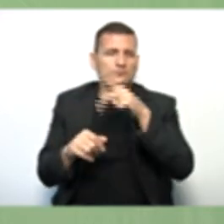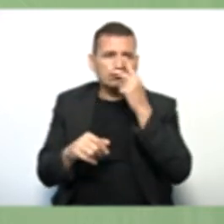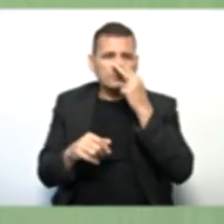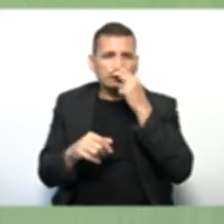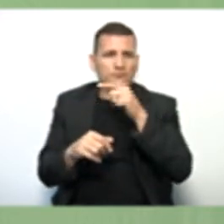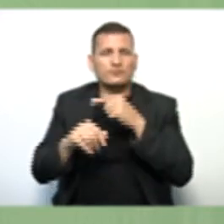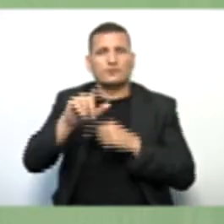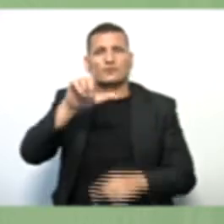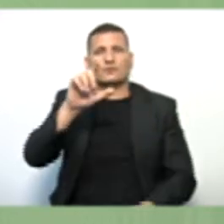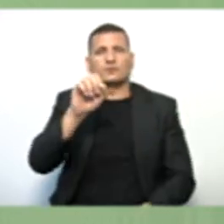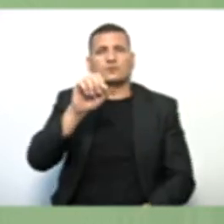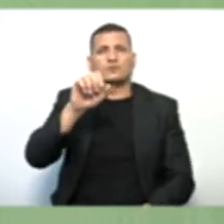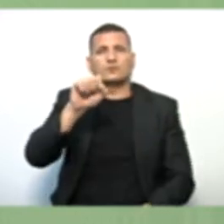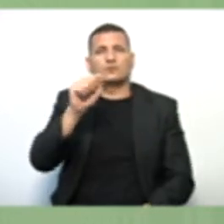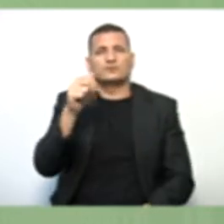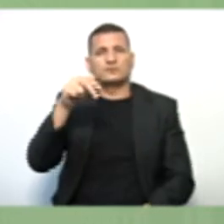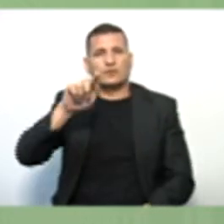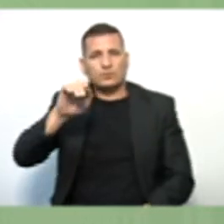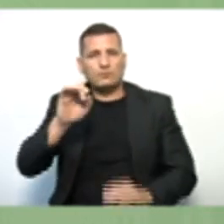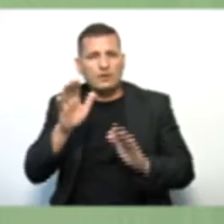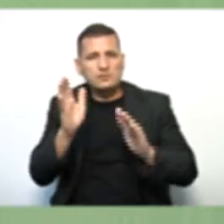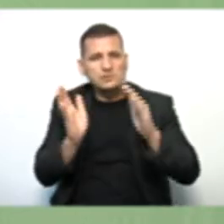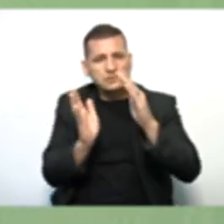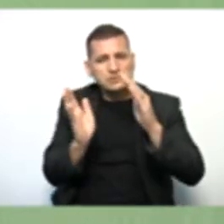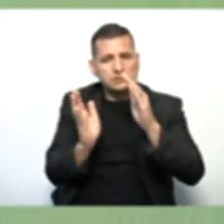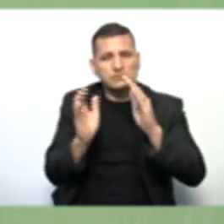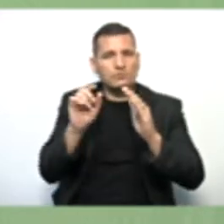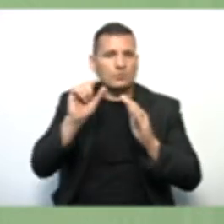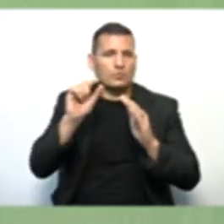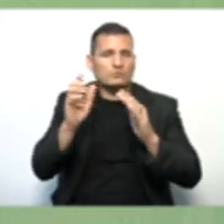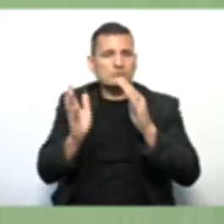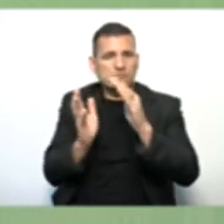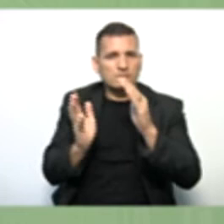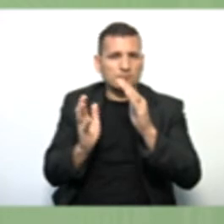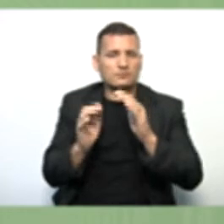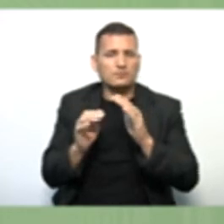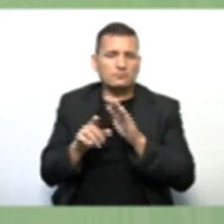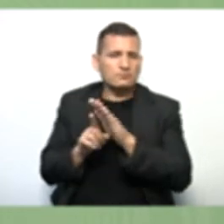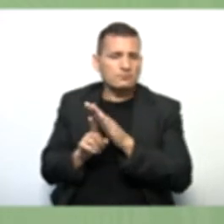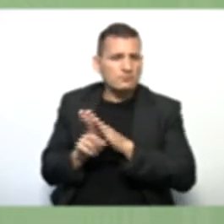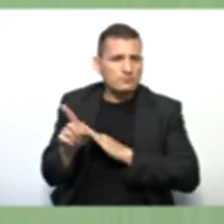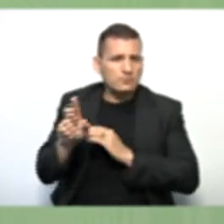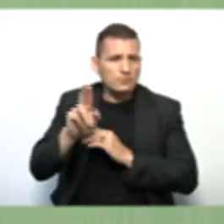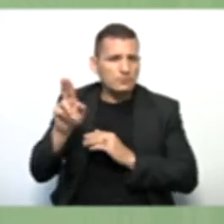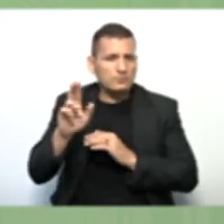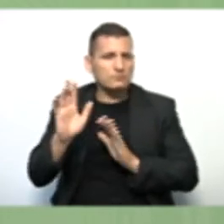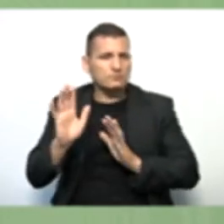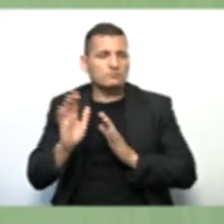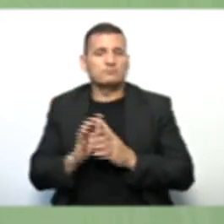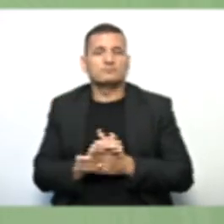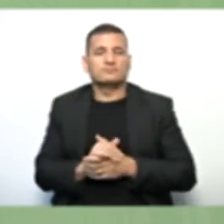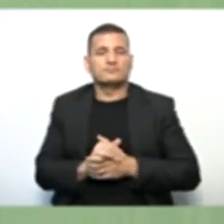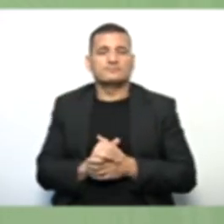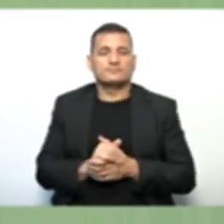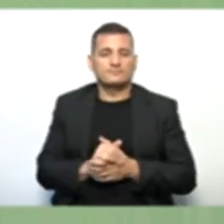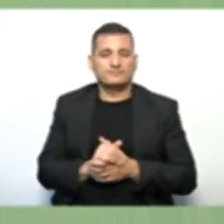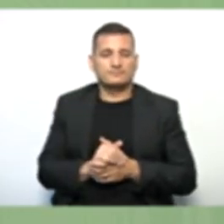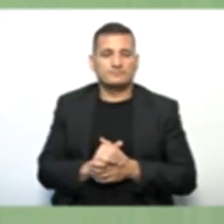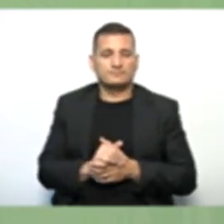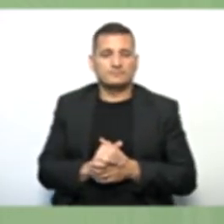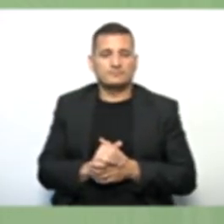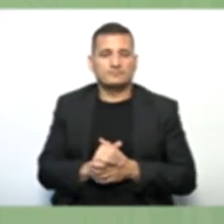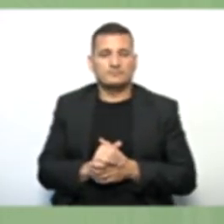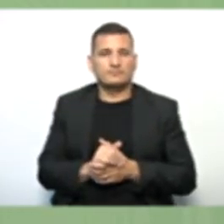com losango, só que ele é meio tortinho pro lado, sabe? Paralelogramo. O nome é esse, professor? É isso aí. Nossa, rapaz do céu, isso